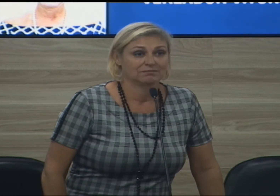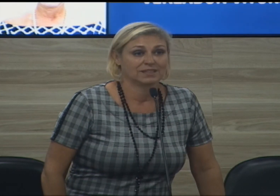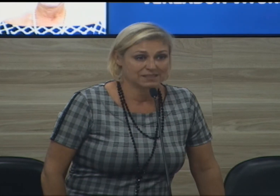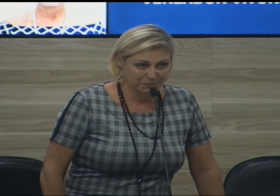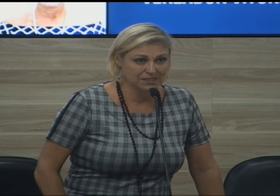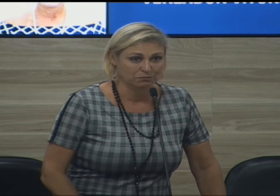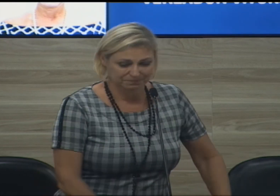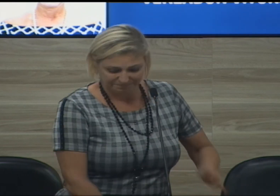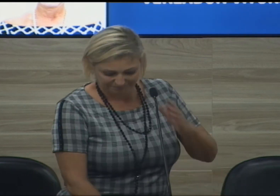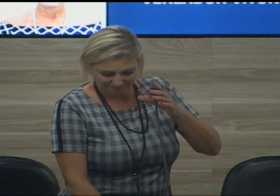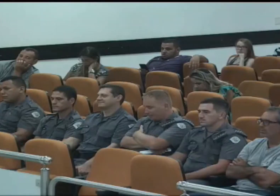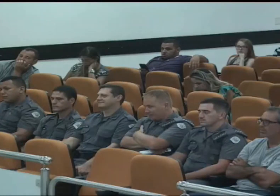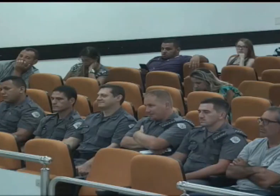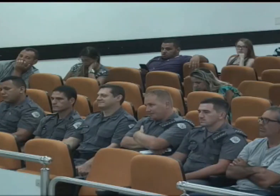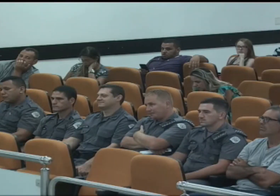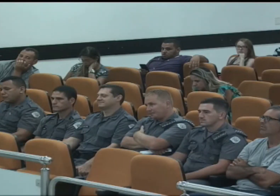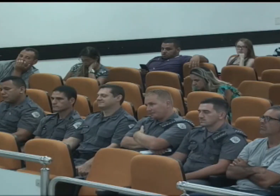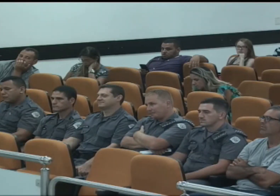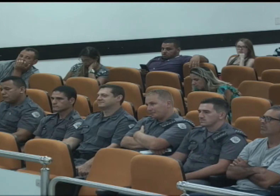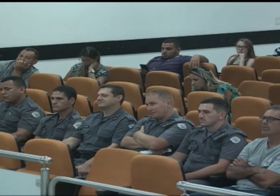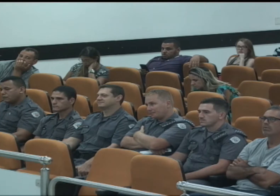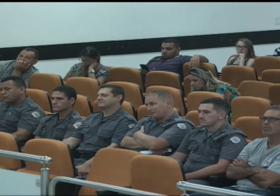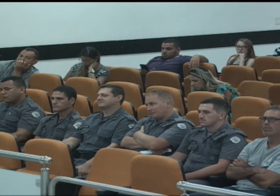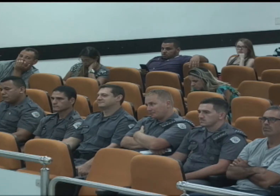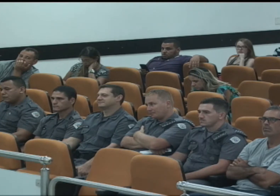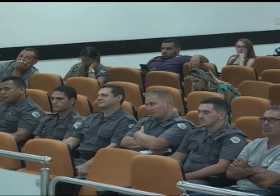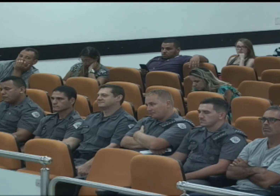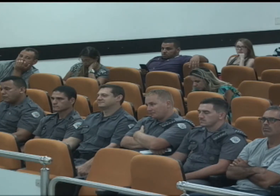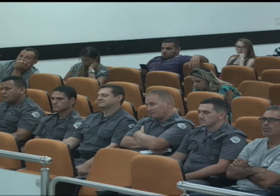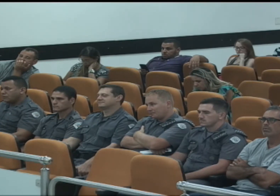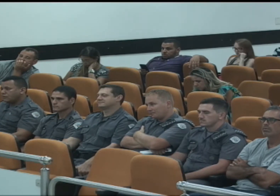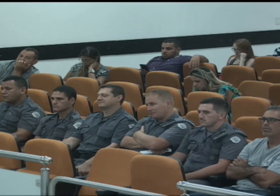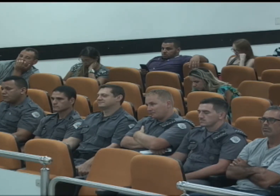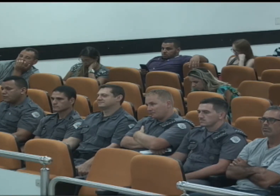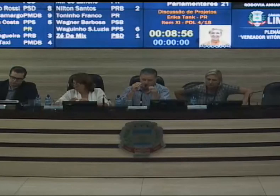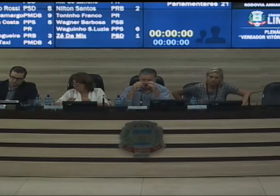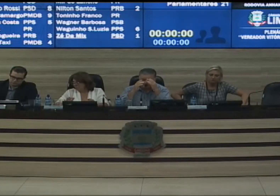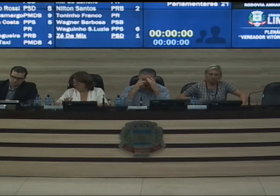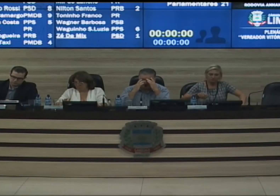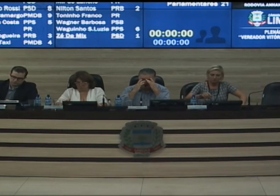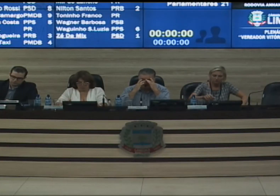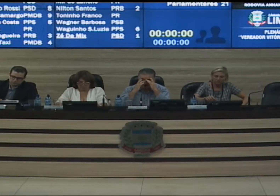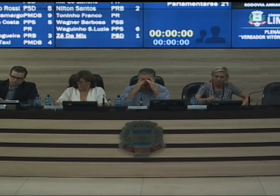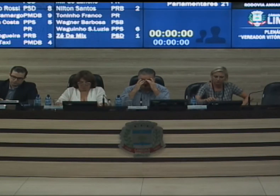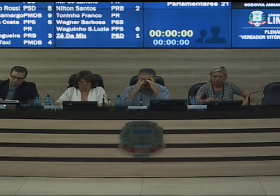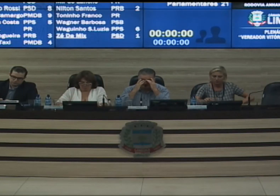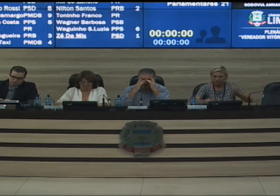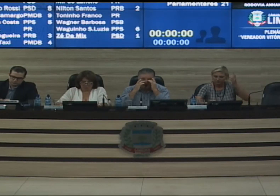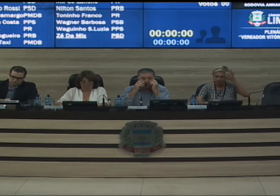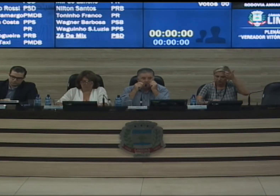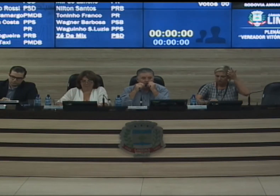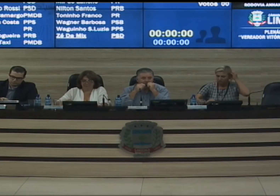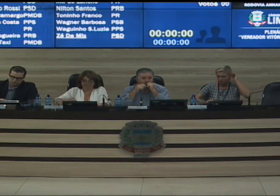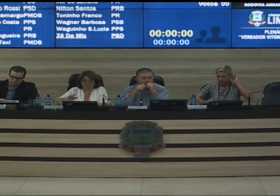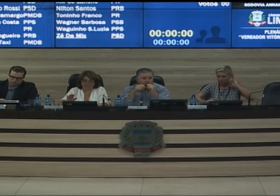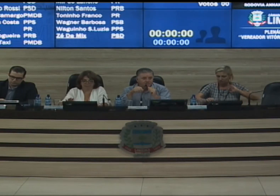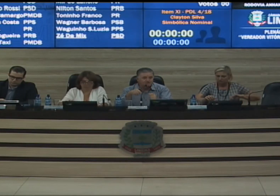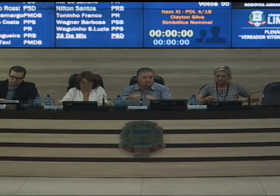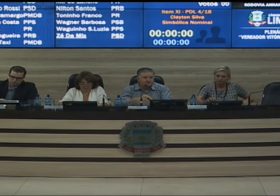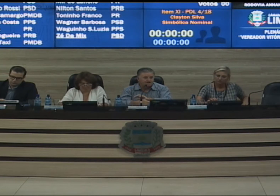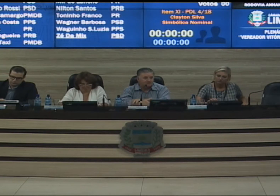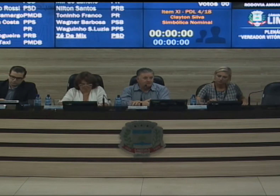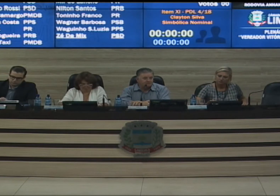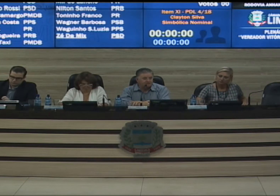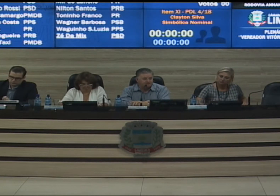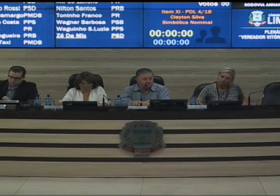guarde nessa missão. Continua a discussão. Não havendo o projeto de decreto legislativo